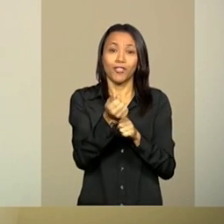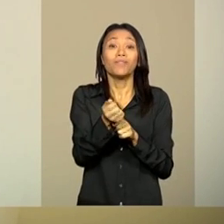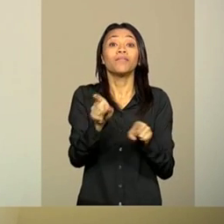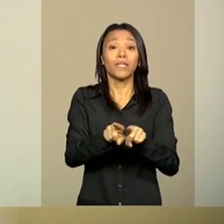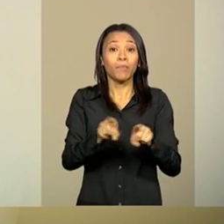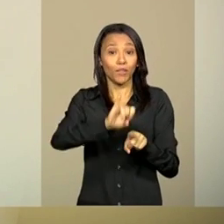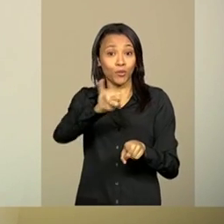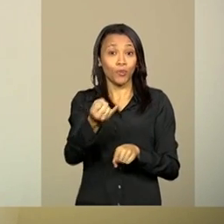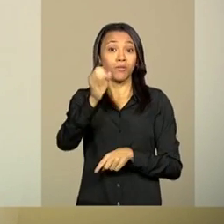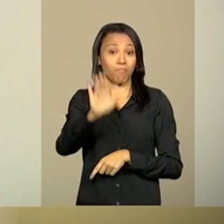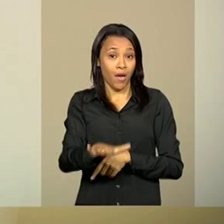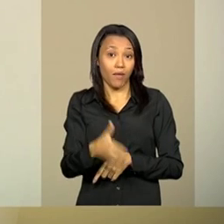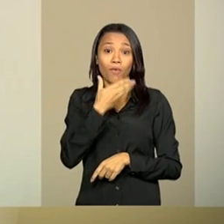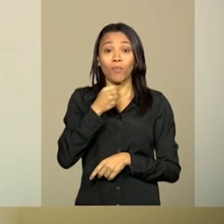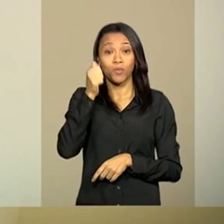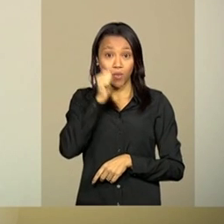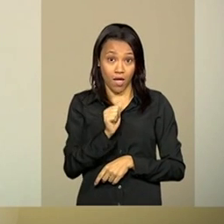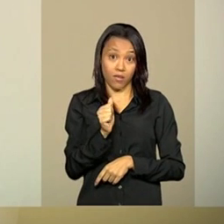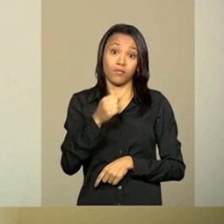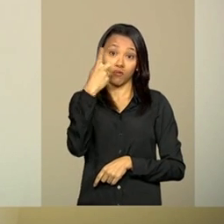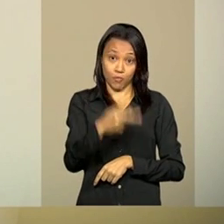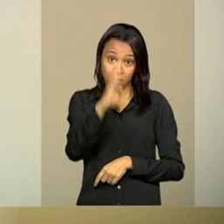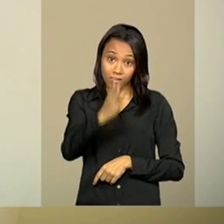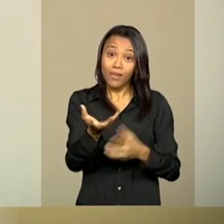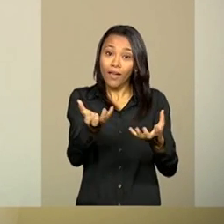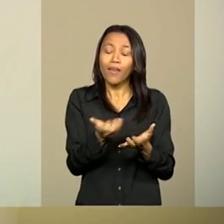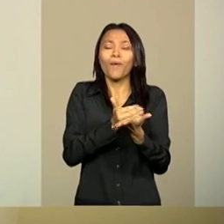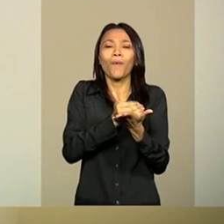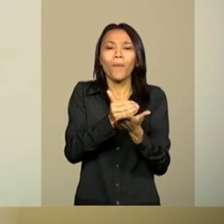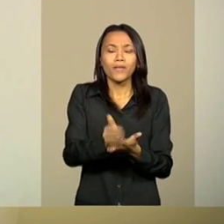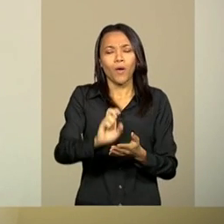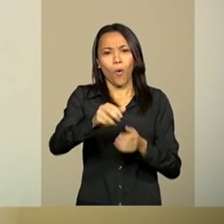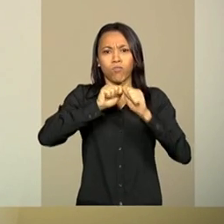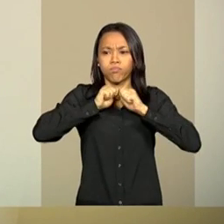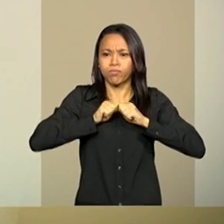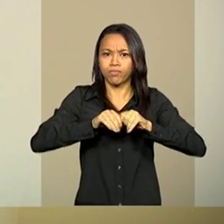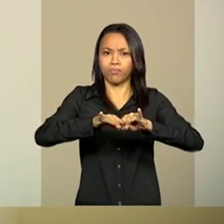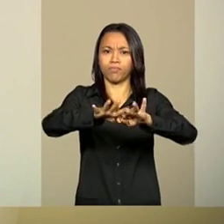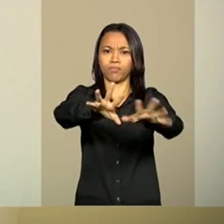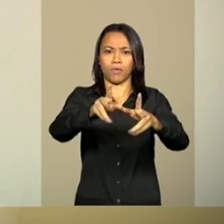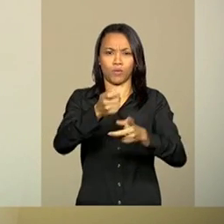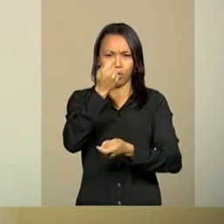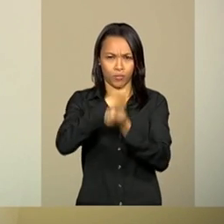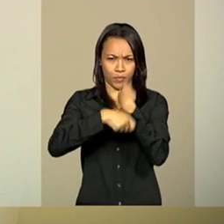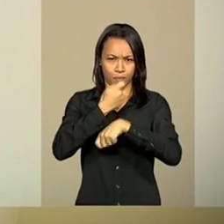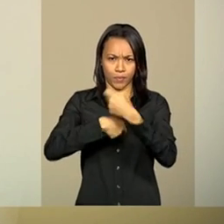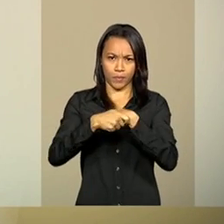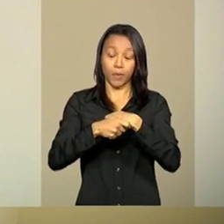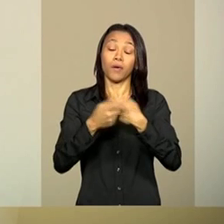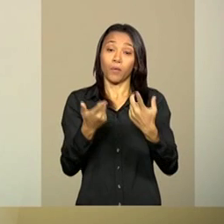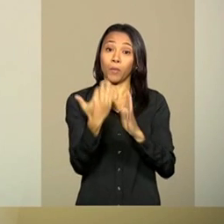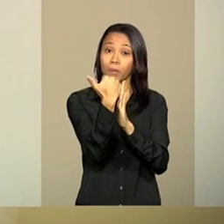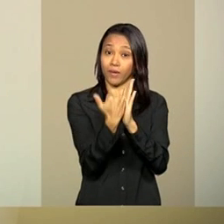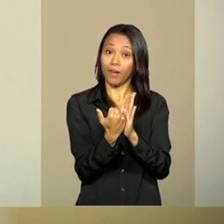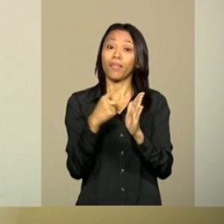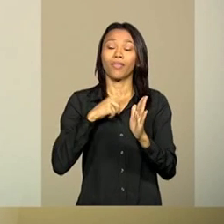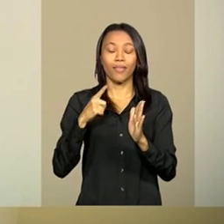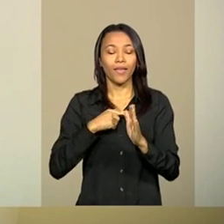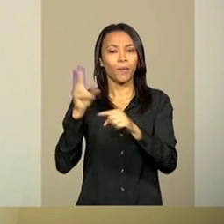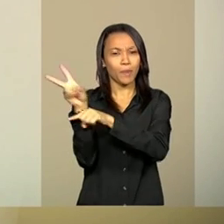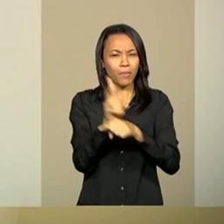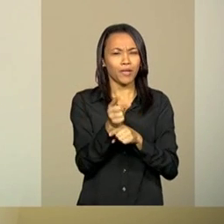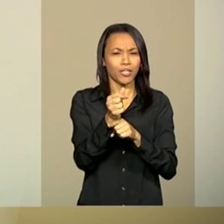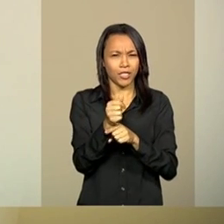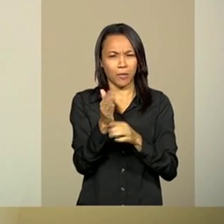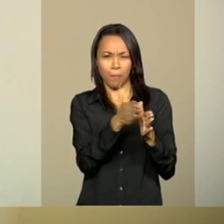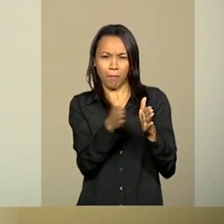brasileiros e as brasileiras que querem começar ou expandir o seu pequeno negócio crescer luciano tem financiamento